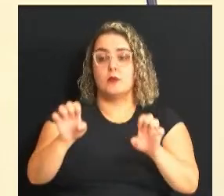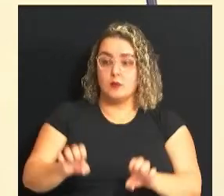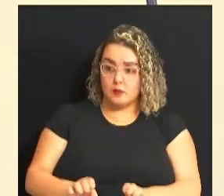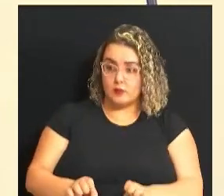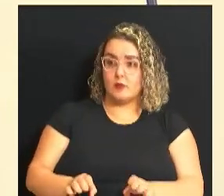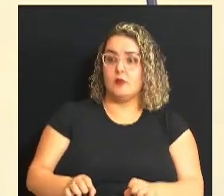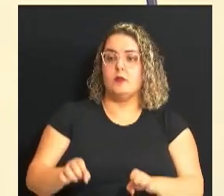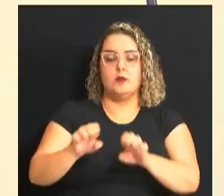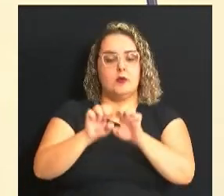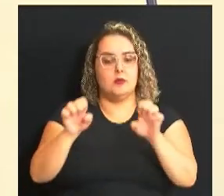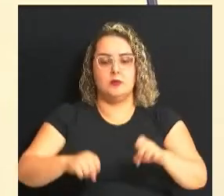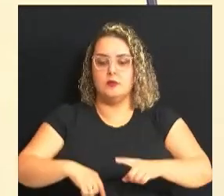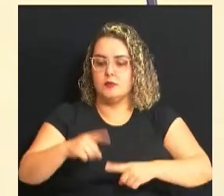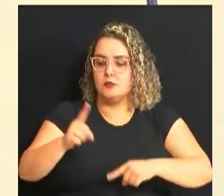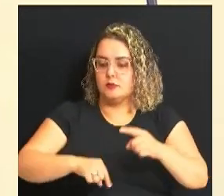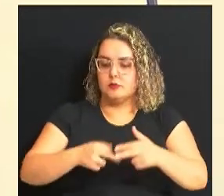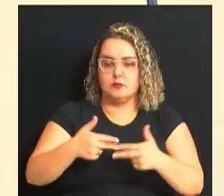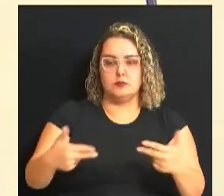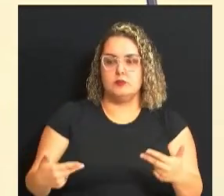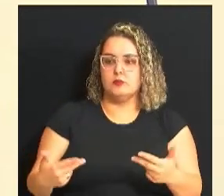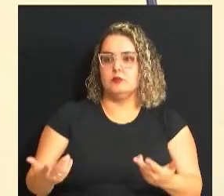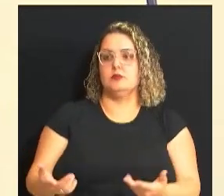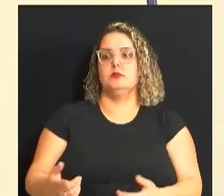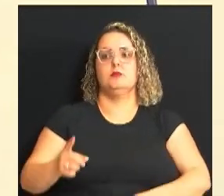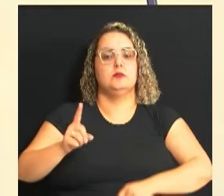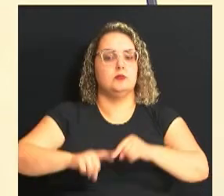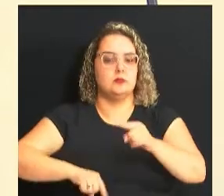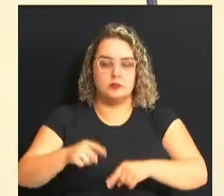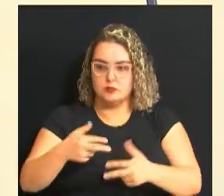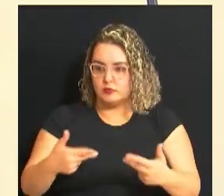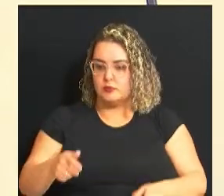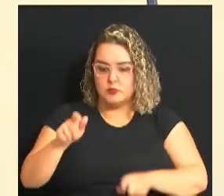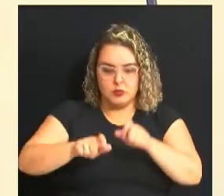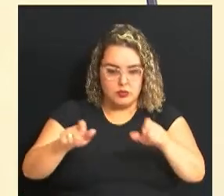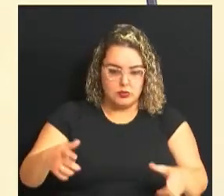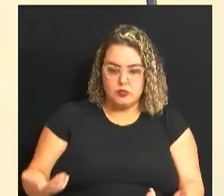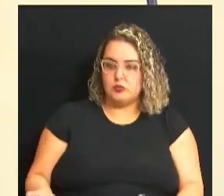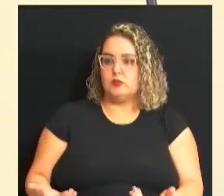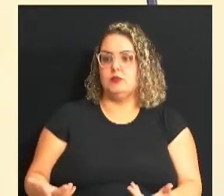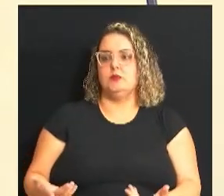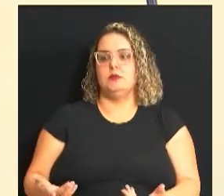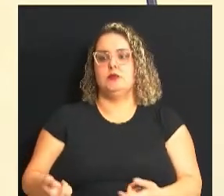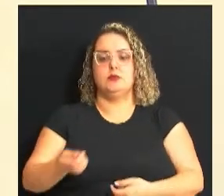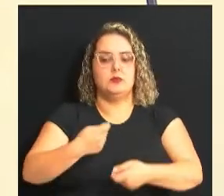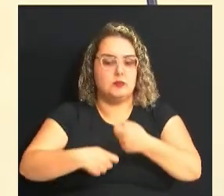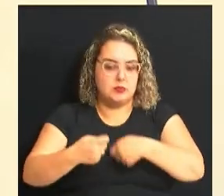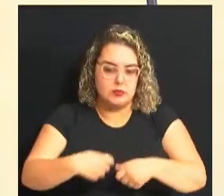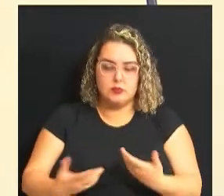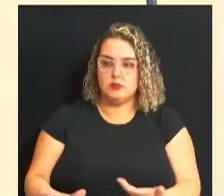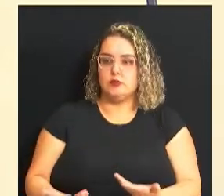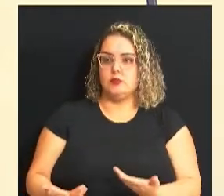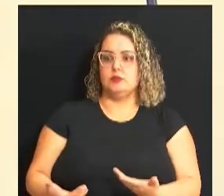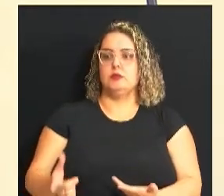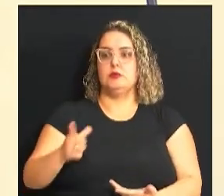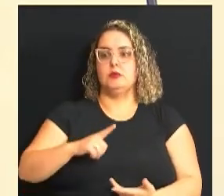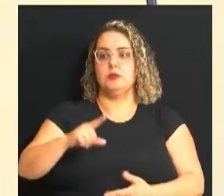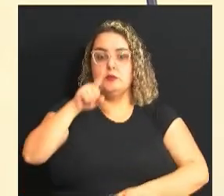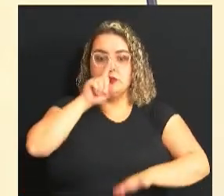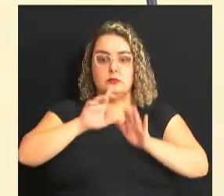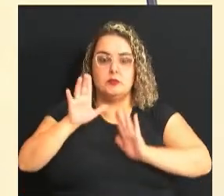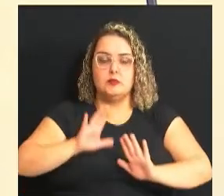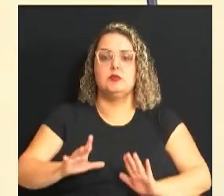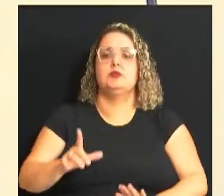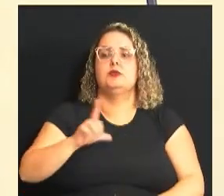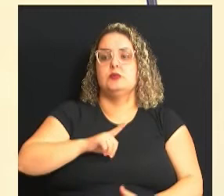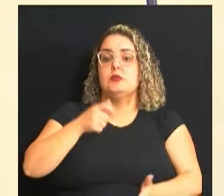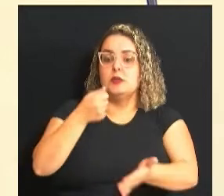Estrutura de equipamentos físicos, equipamentos de pessoas ali, o administrativo. Temos o cuidado também de já ter